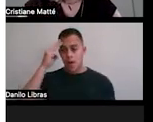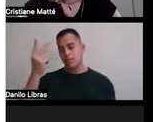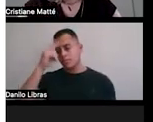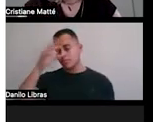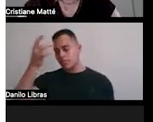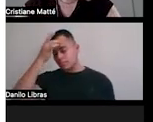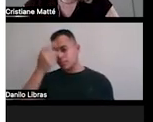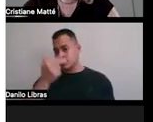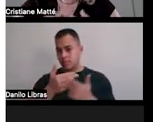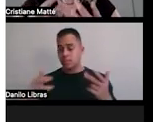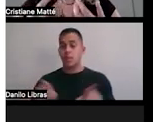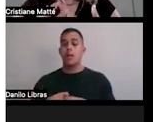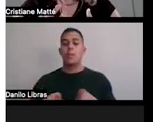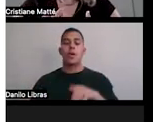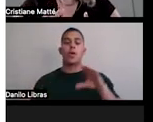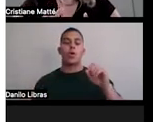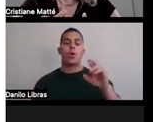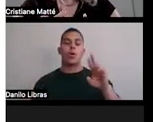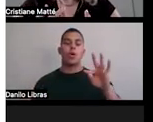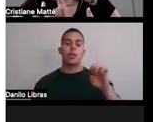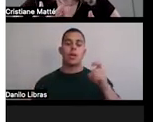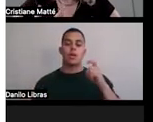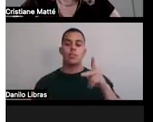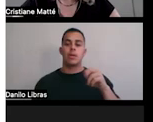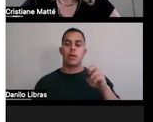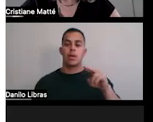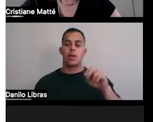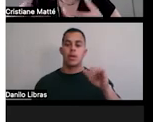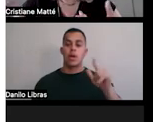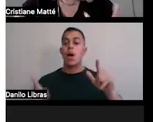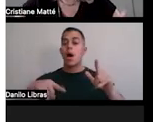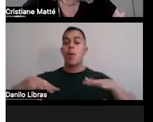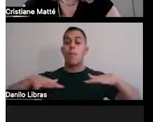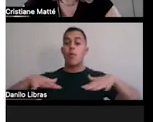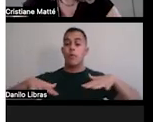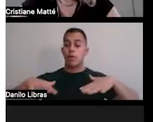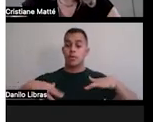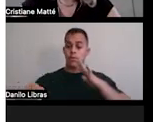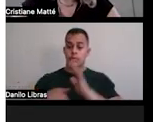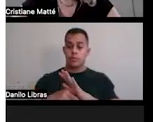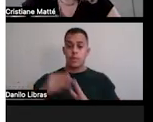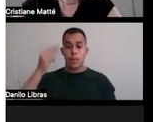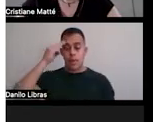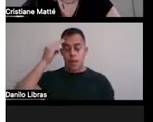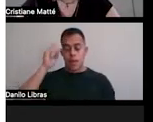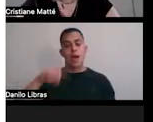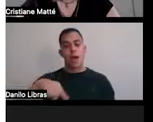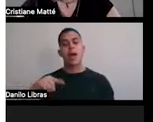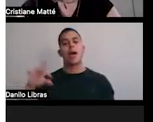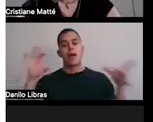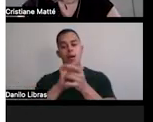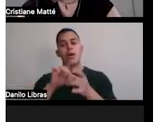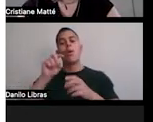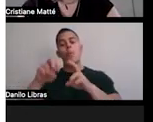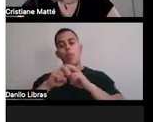do córtex parietal aqui, muito relacionado à memória motora também, que é justamente, né, relacionada ao exercício de natação que